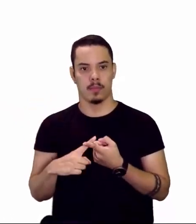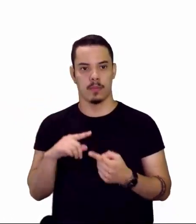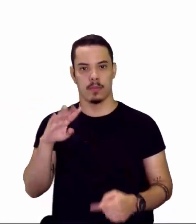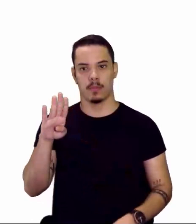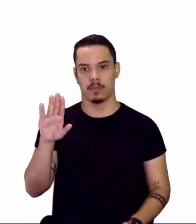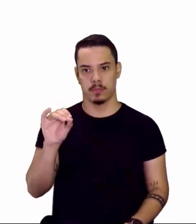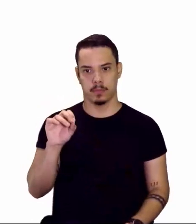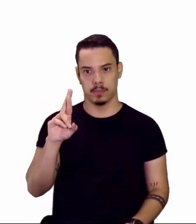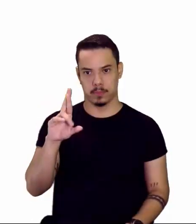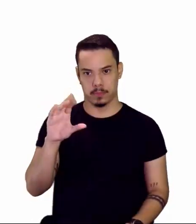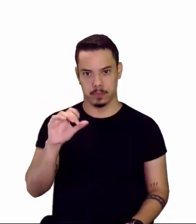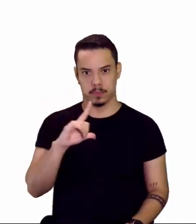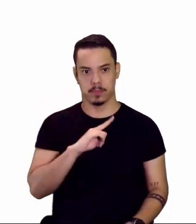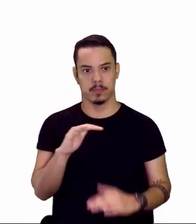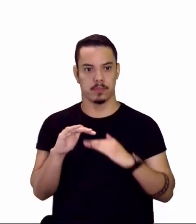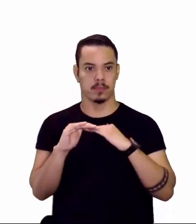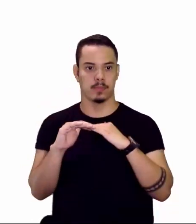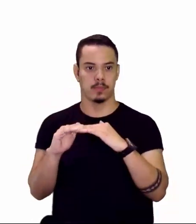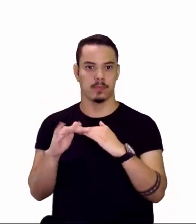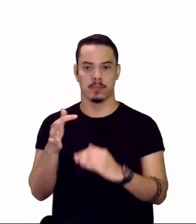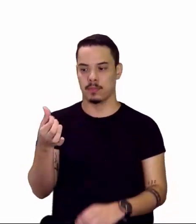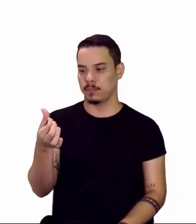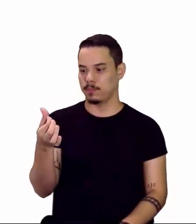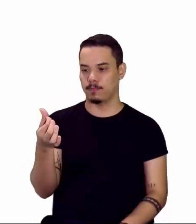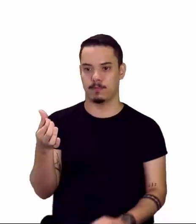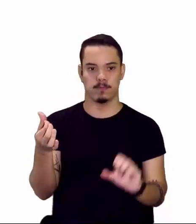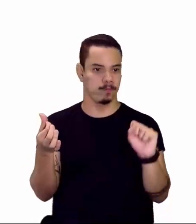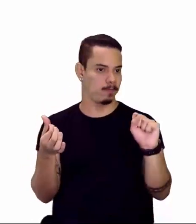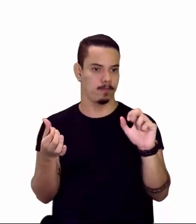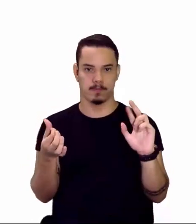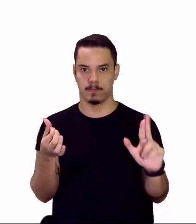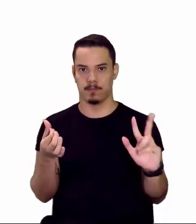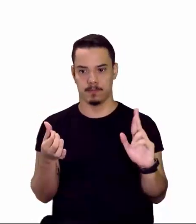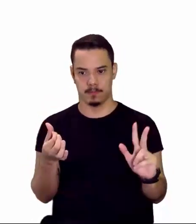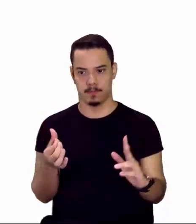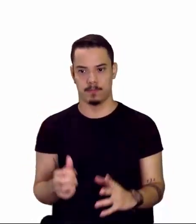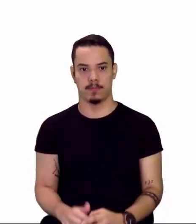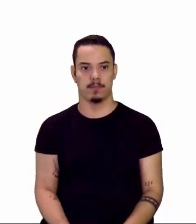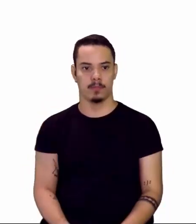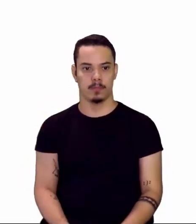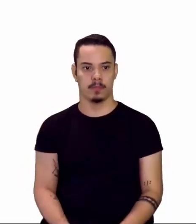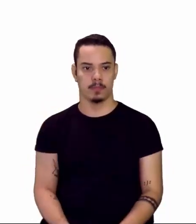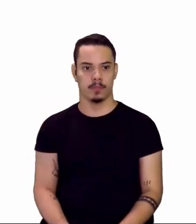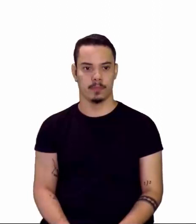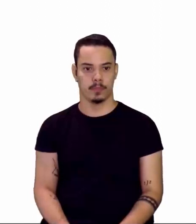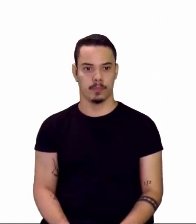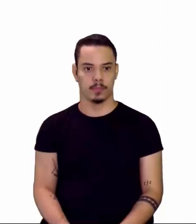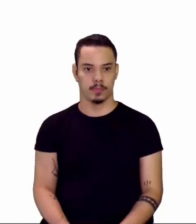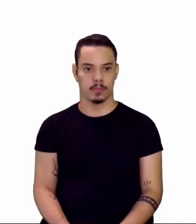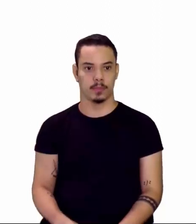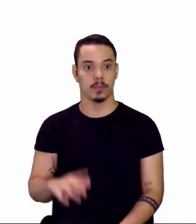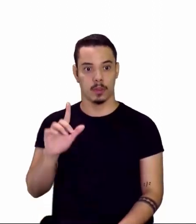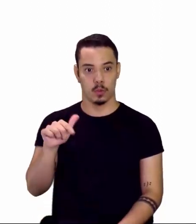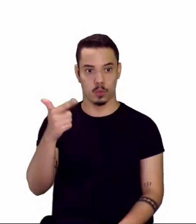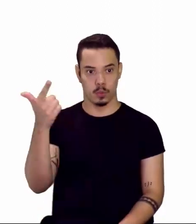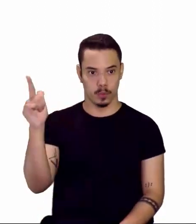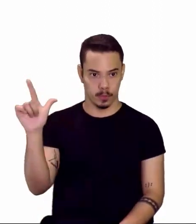ele se estabiliza com 6 e não com 8. E o enxofre,